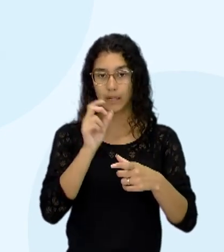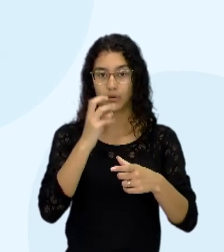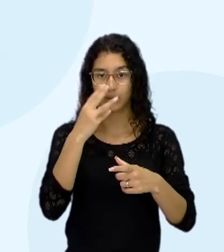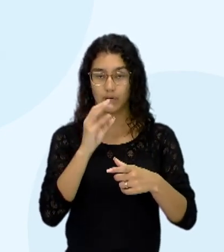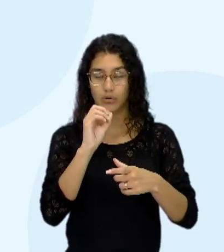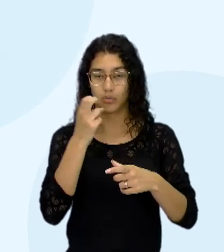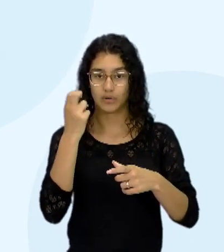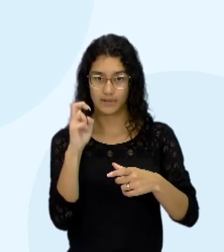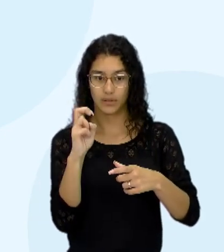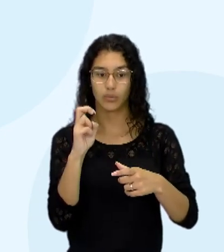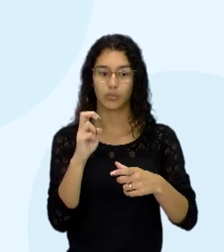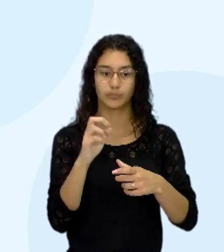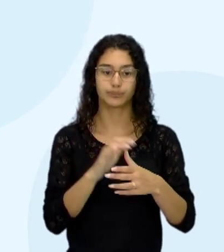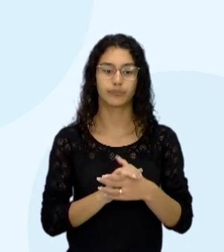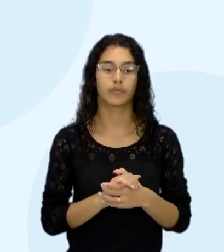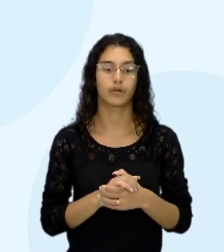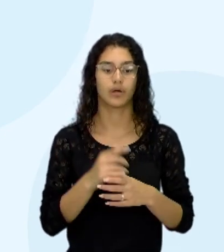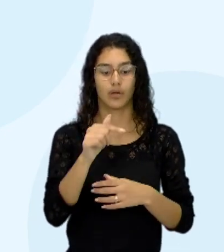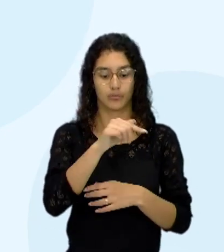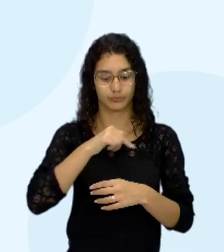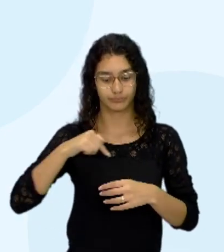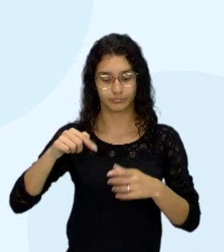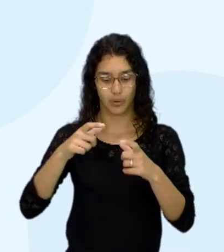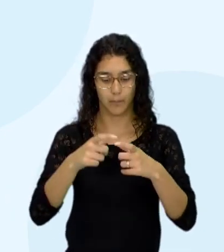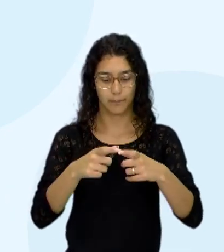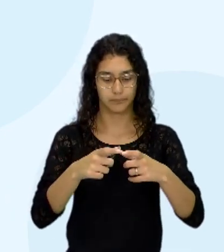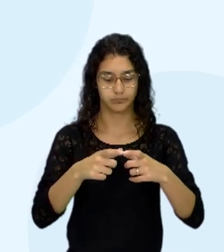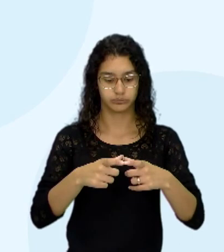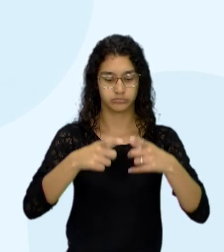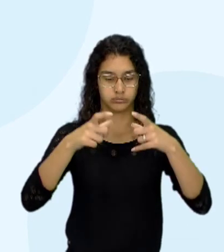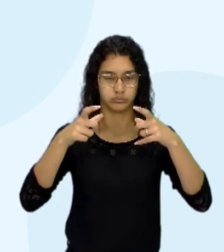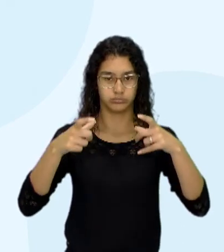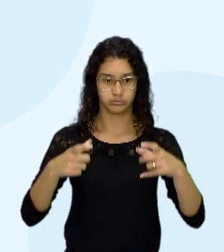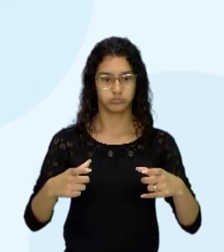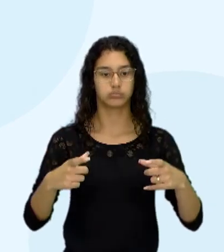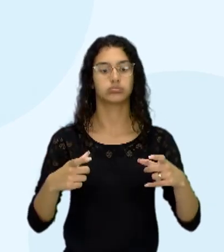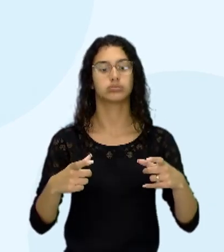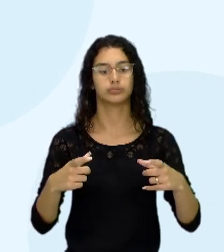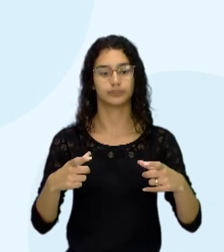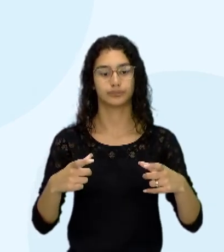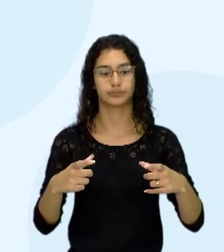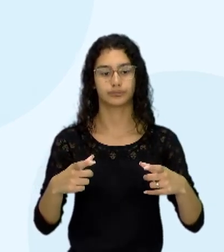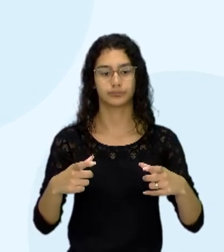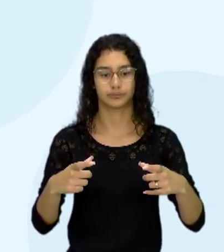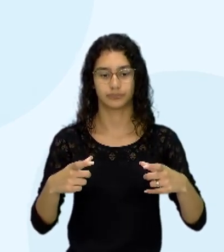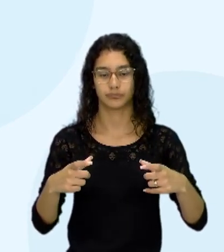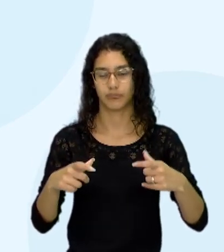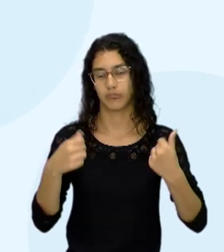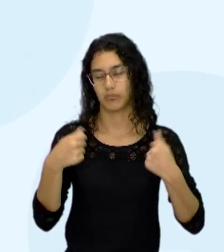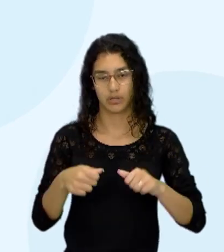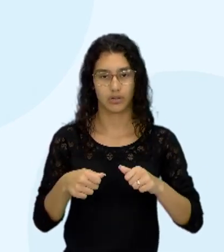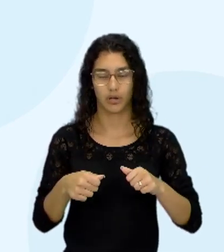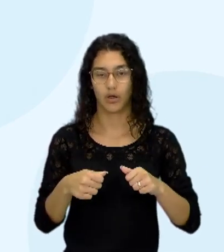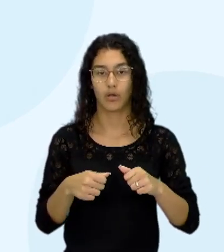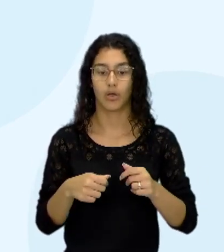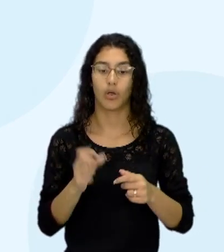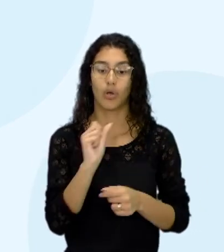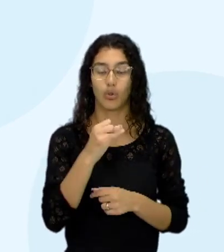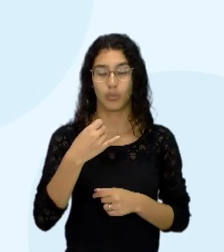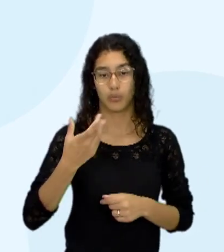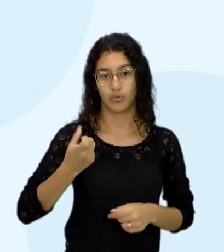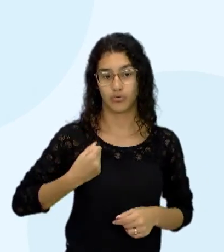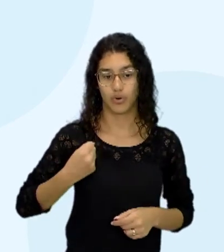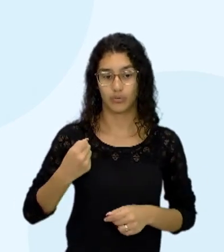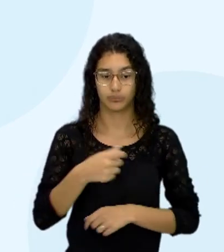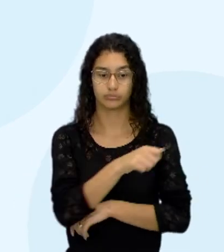5 cadeiras. Em volta desse círculo formam outros quantos forem precisos de acordo com o número dos